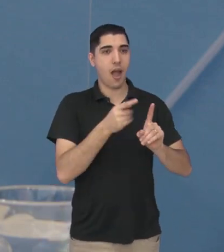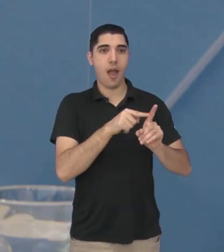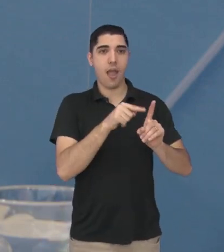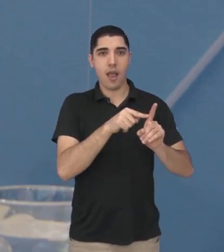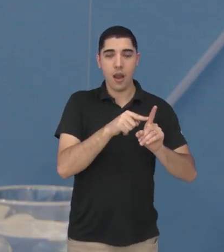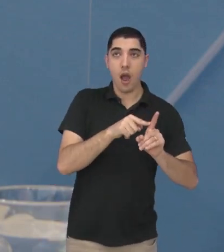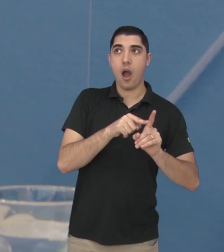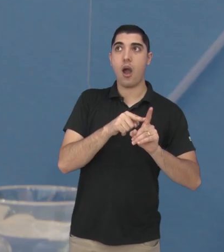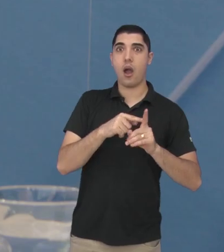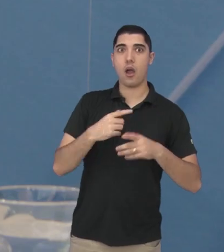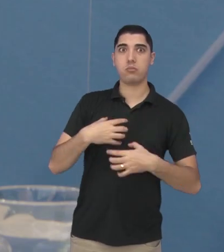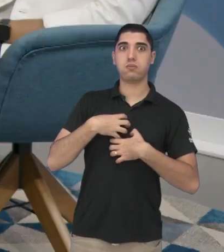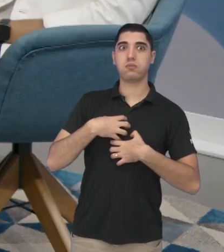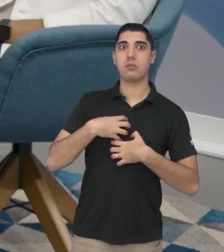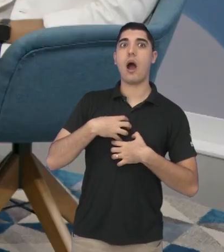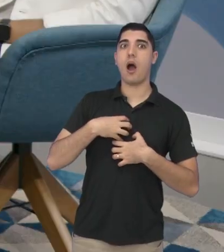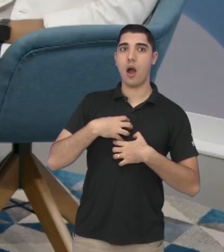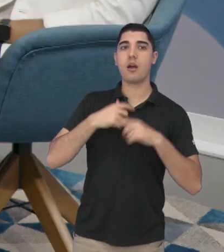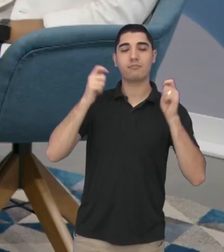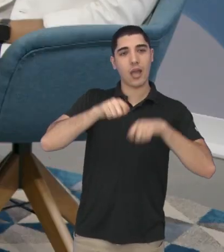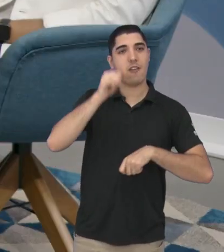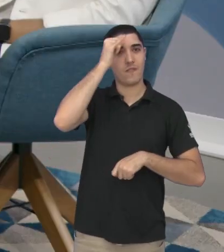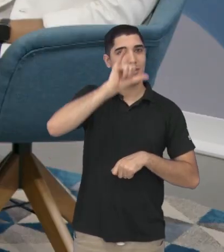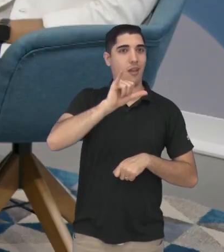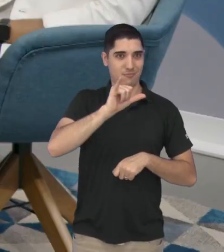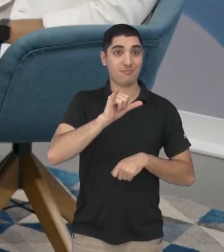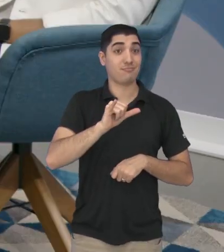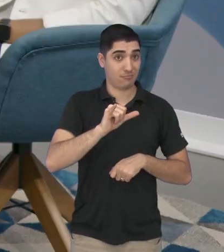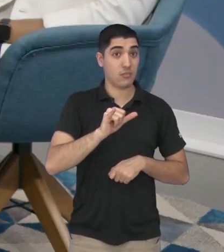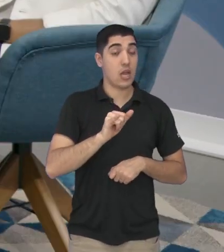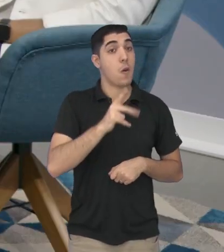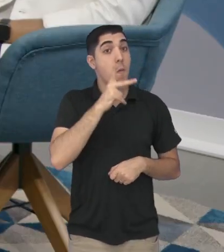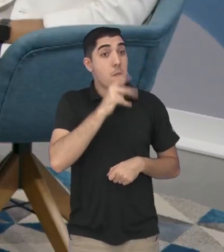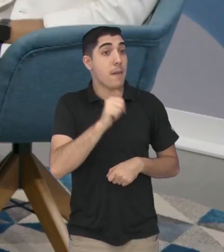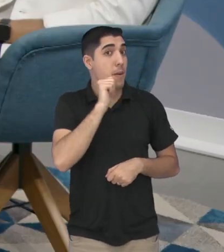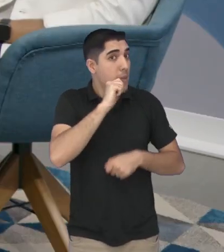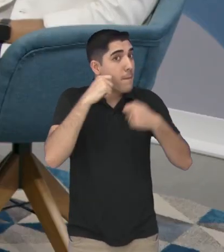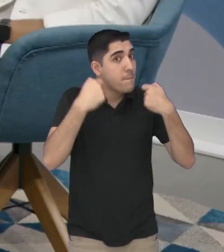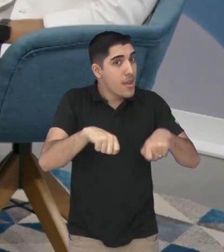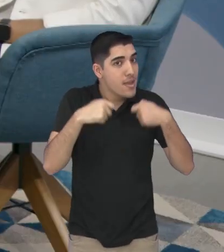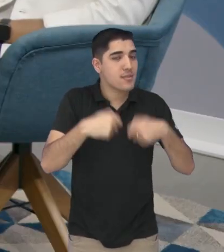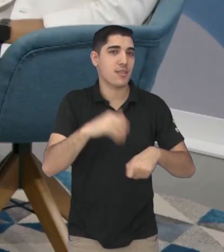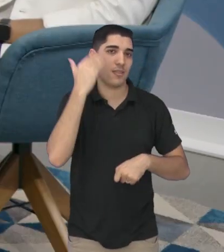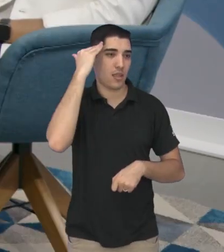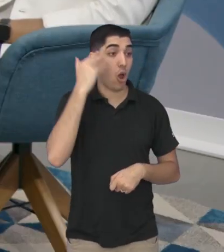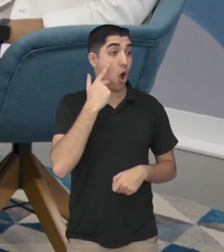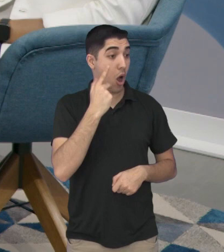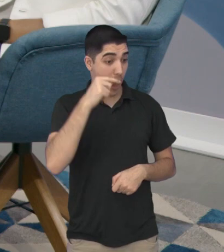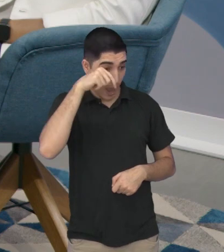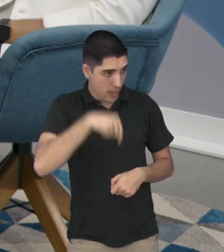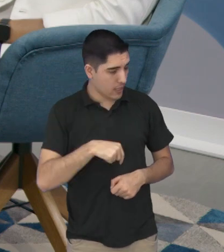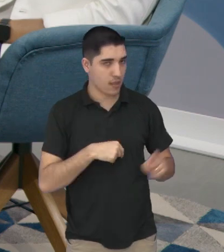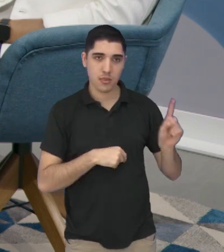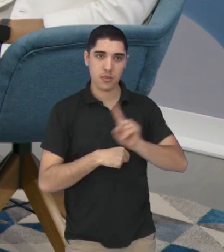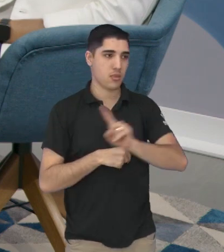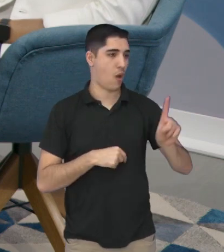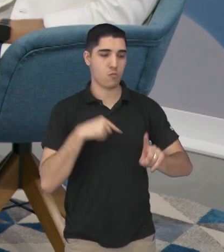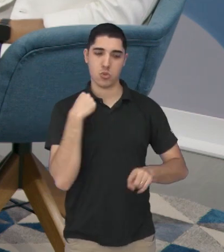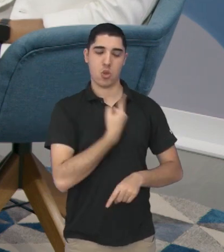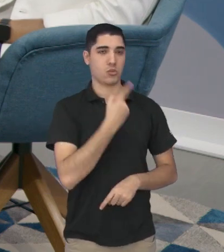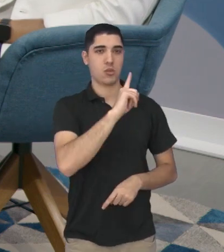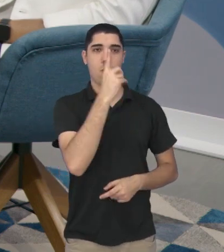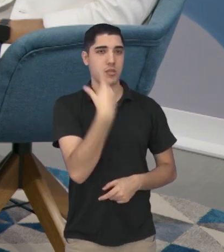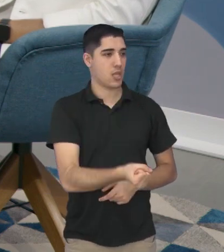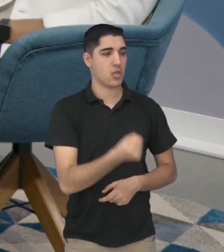fator de prevenção. Então, é muito importante assim, que a gente, pai, entenda isso, sabe? Que a gente dizer, aqui não. Aqui a gente não quer